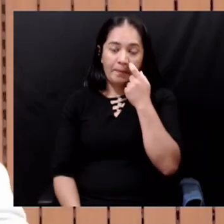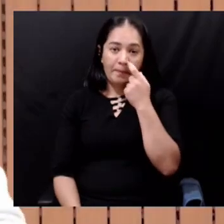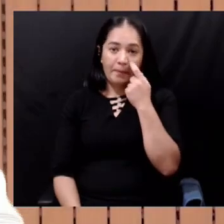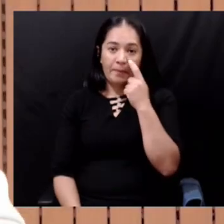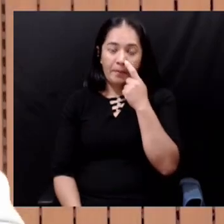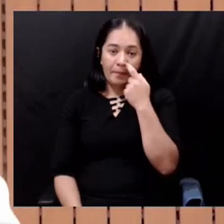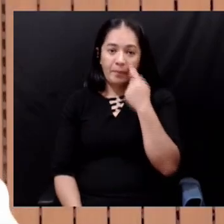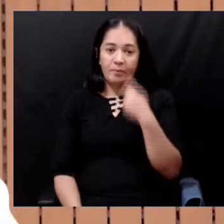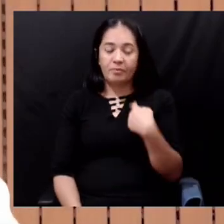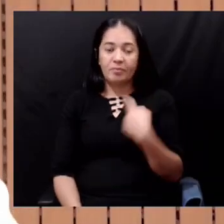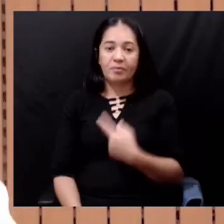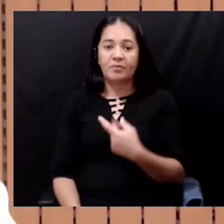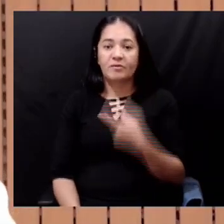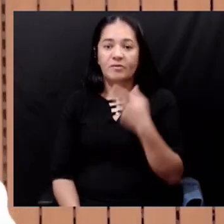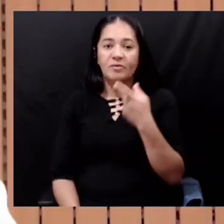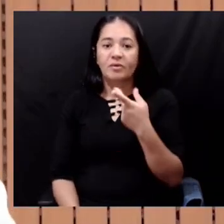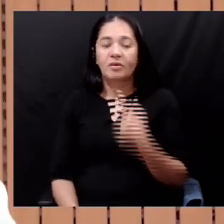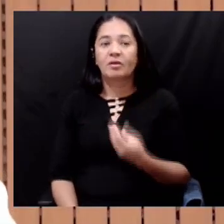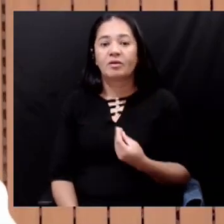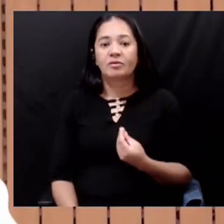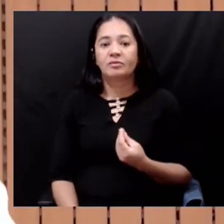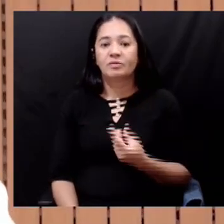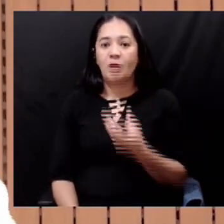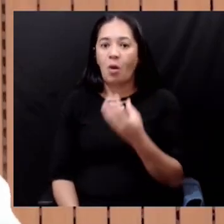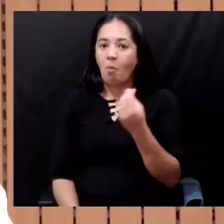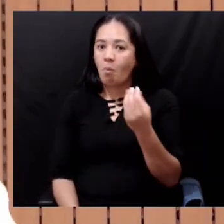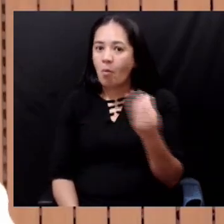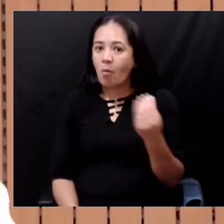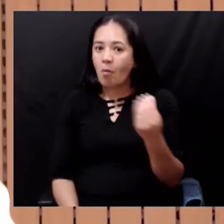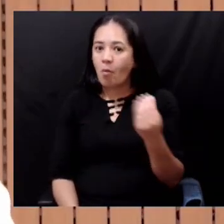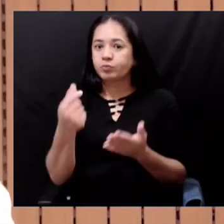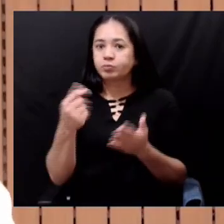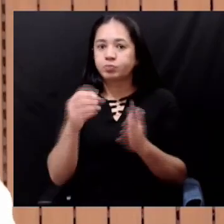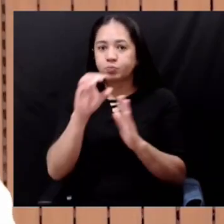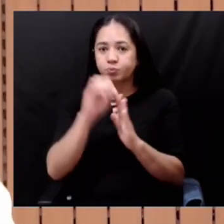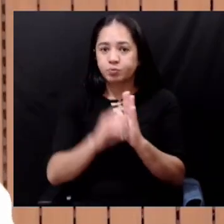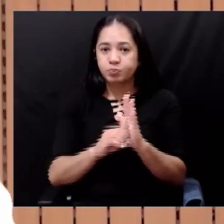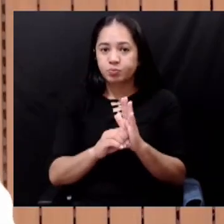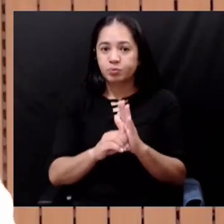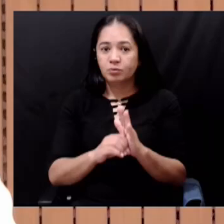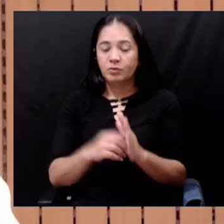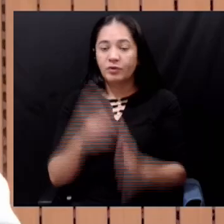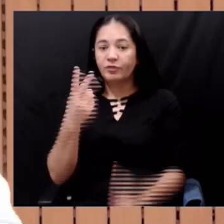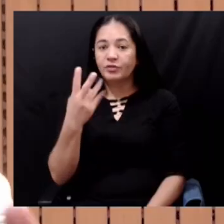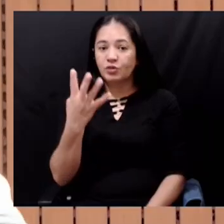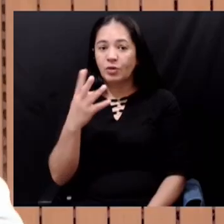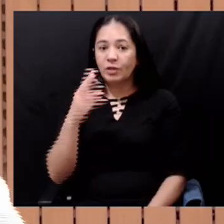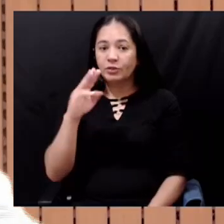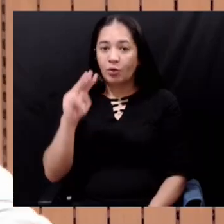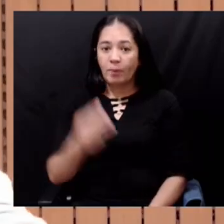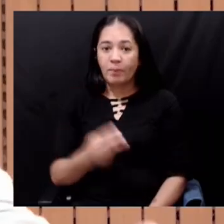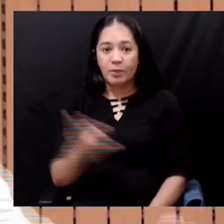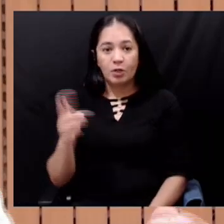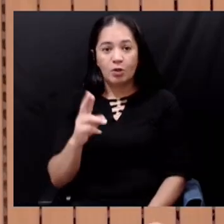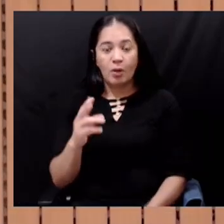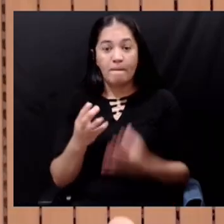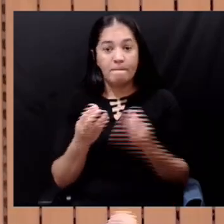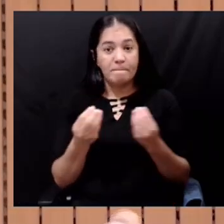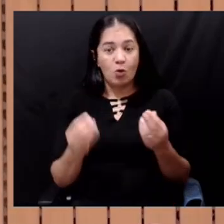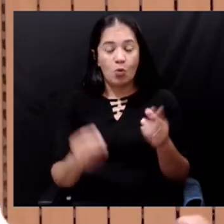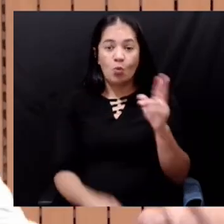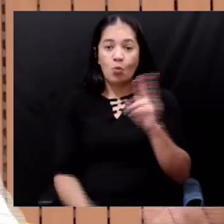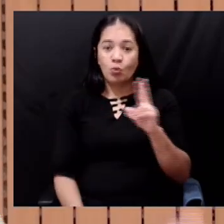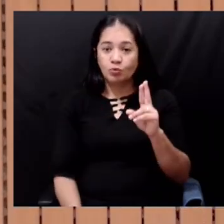estamos falando de muito recurso, do ponto de vista do que nós vivemos hoje. No Brasil, 24 milhões é muito dinheiro, mas também do ponto de vista de como a gente